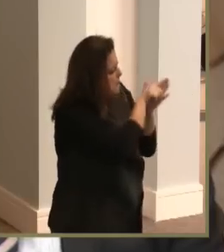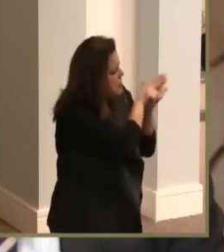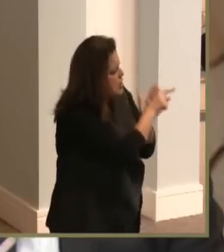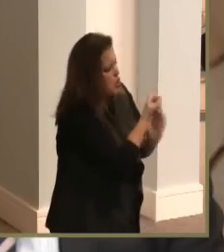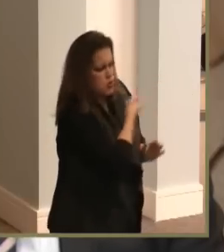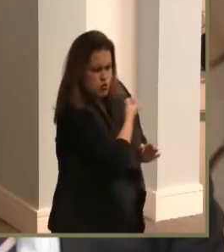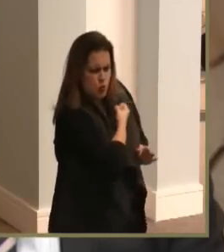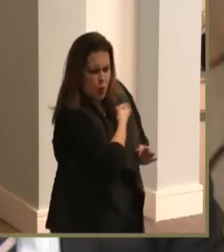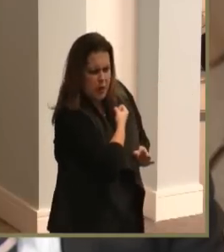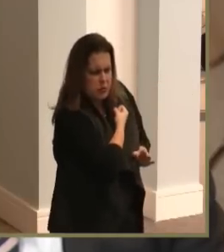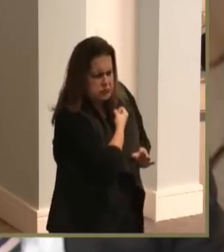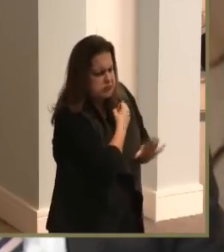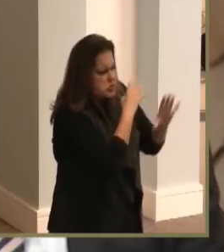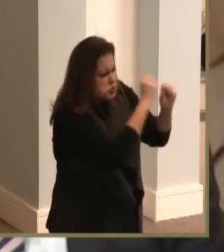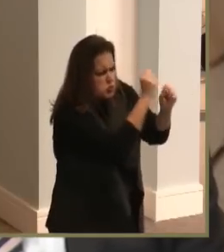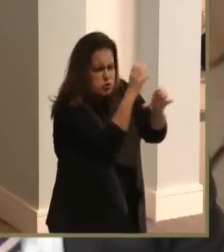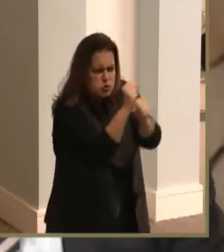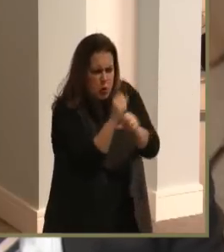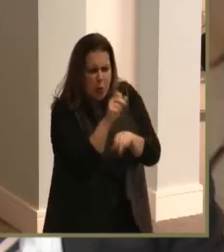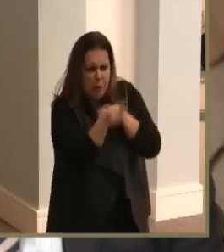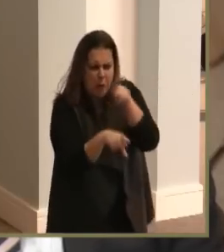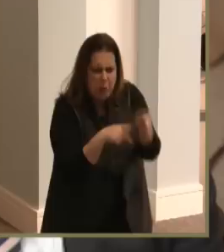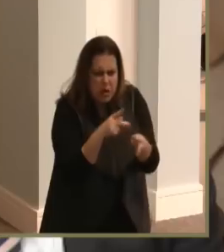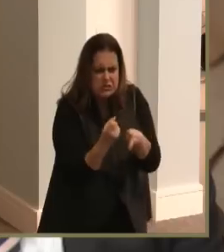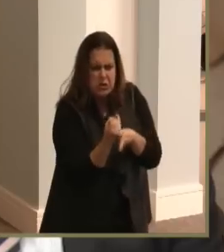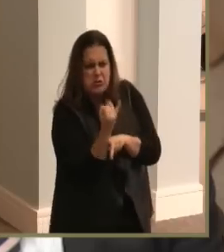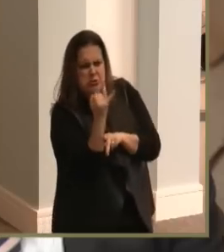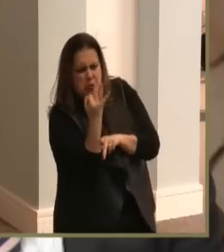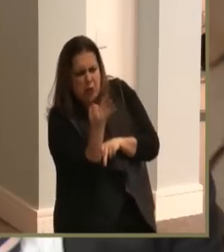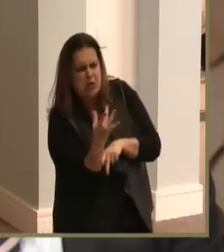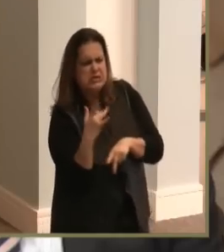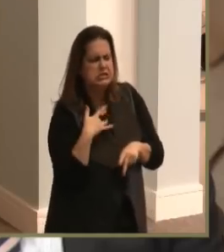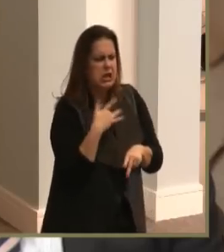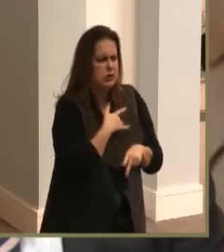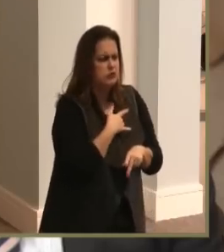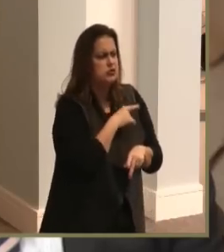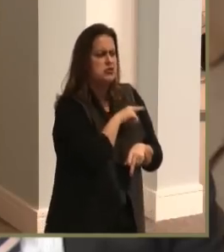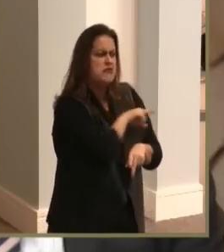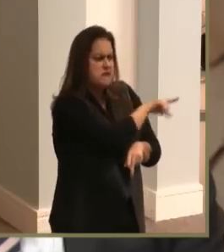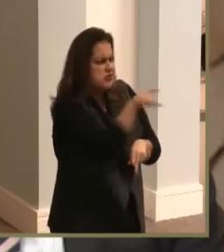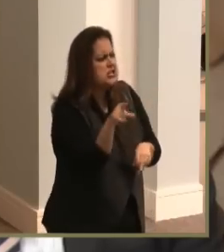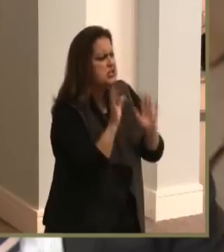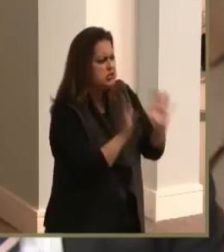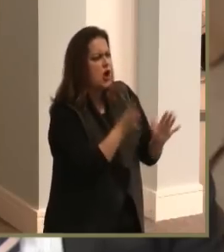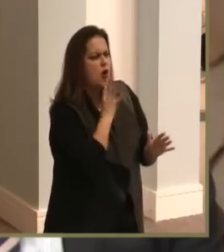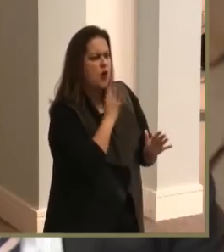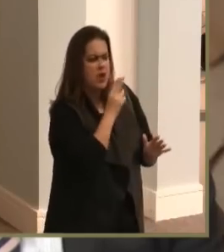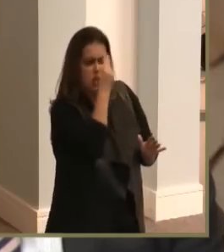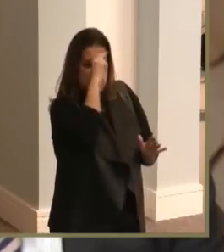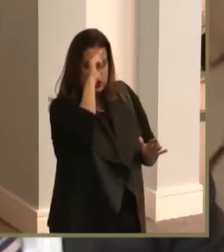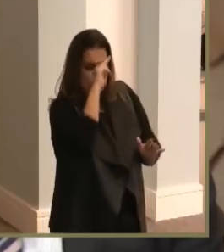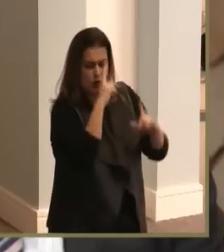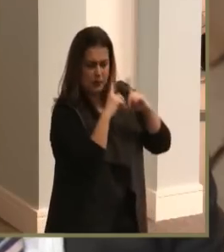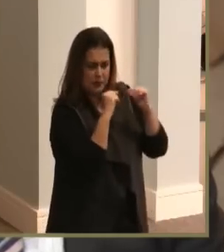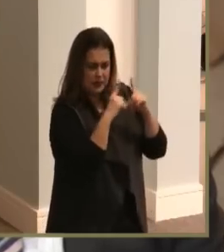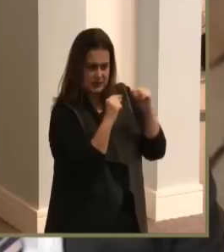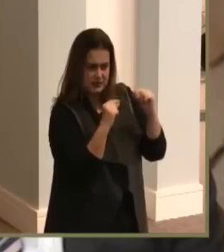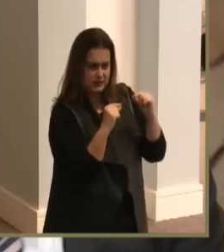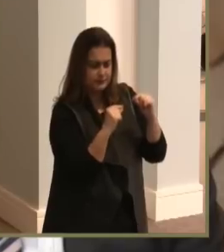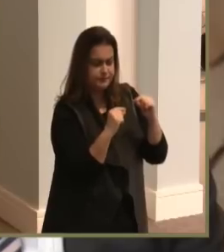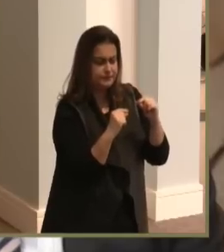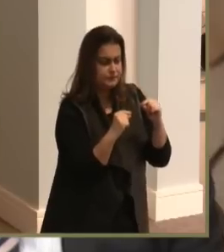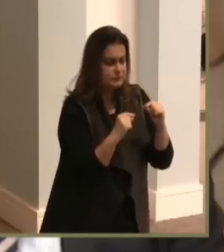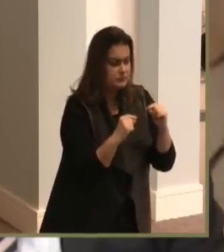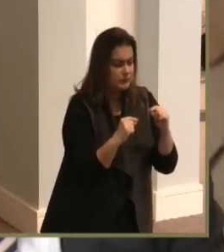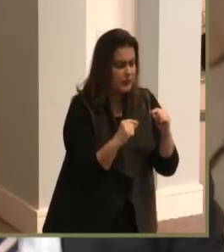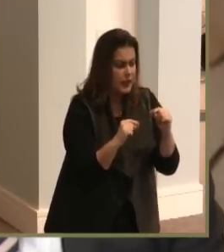números interessantes. Na verdade, muitos dos irmãos conhecem a história de Brasília, que formada por